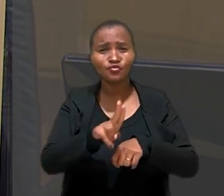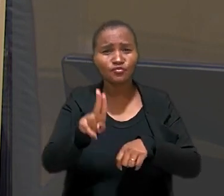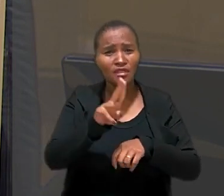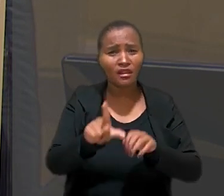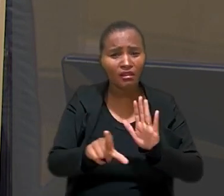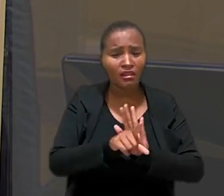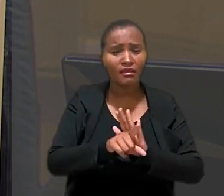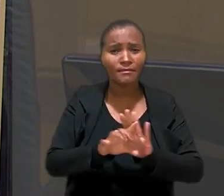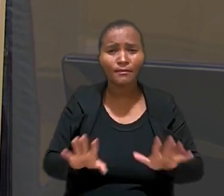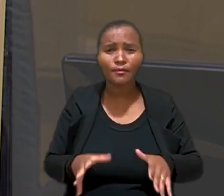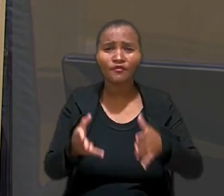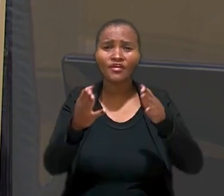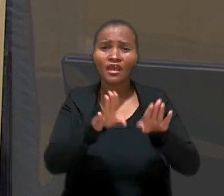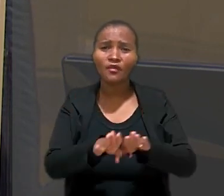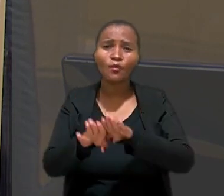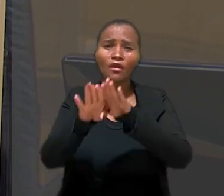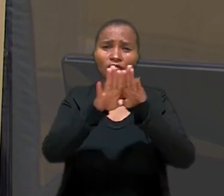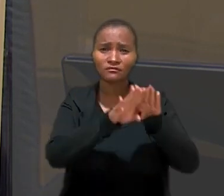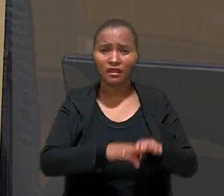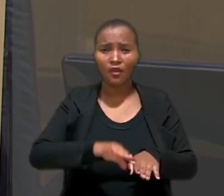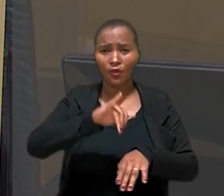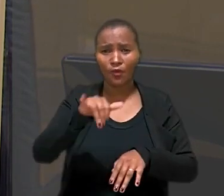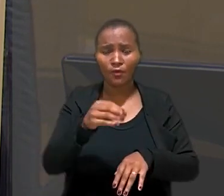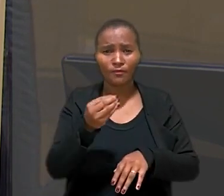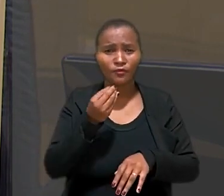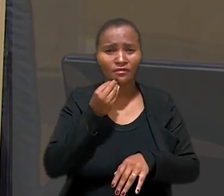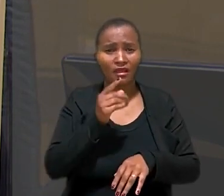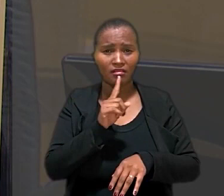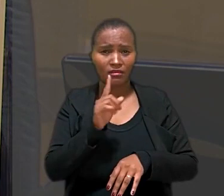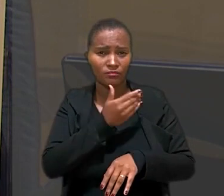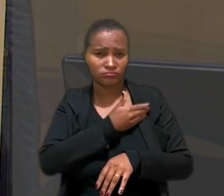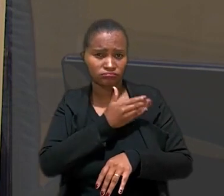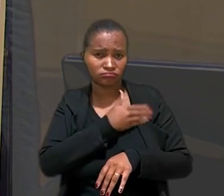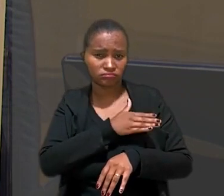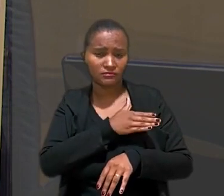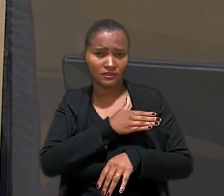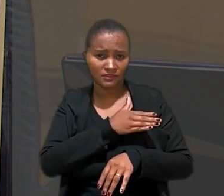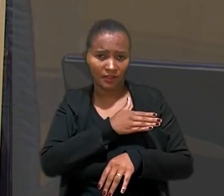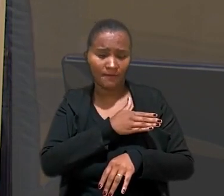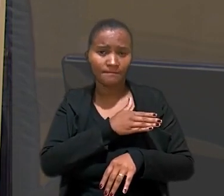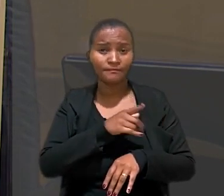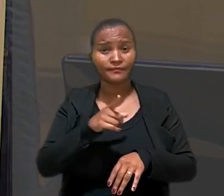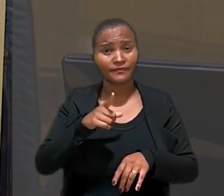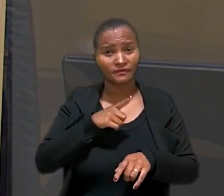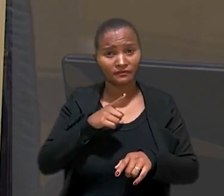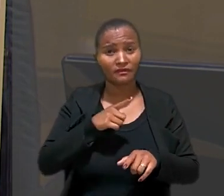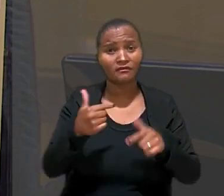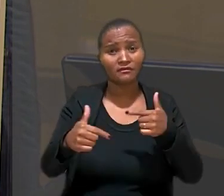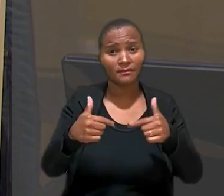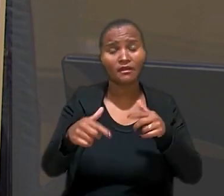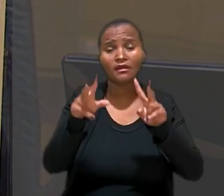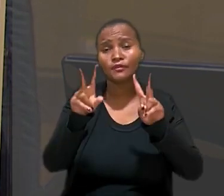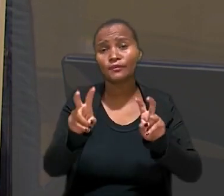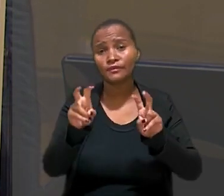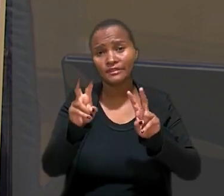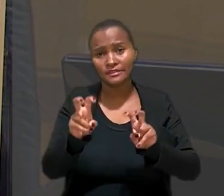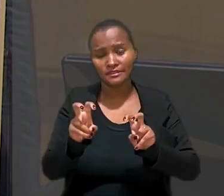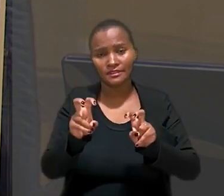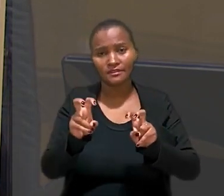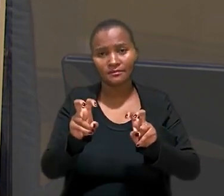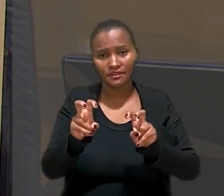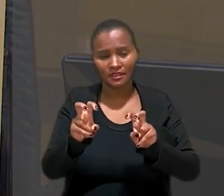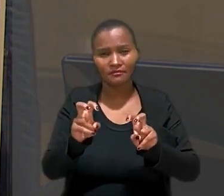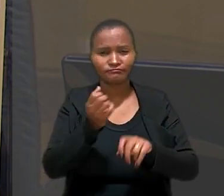com a finalidade de promover igualdade de oportunidades, evitando a discriminação, tem trabalhado esse